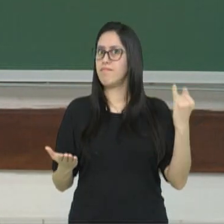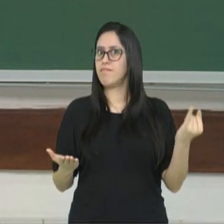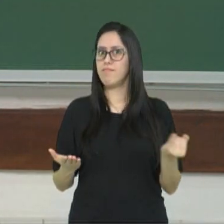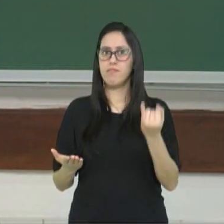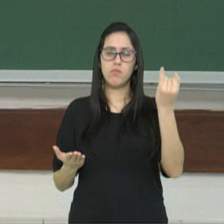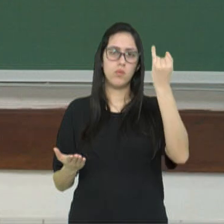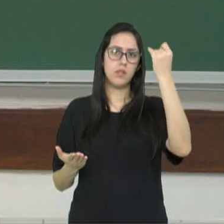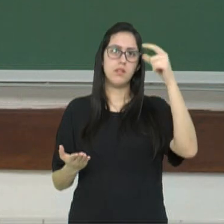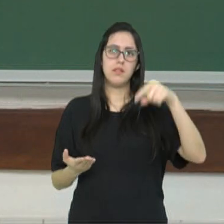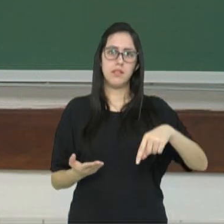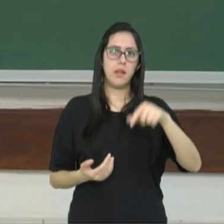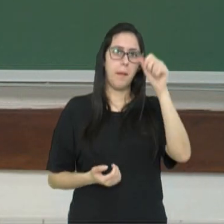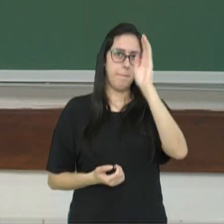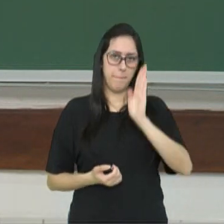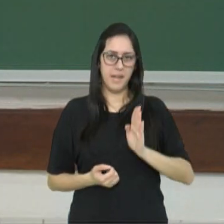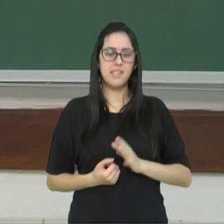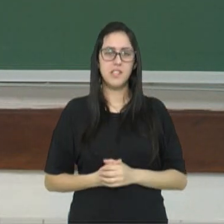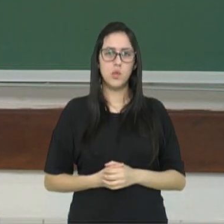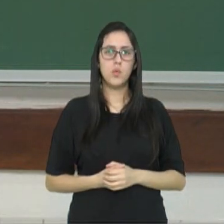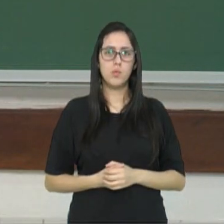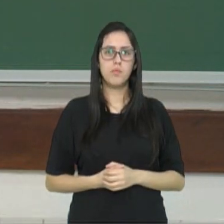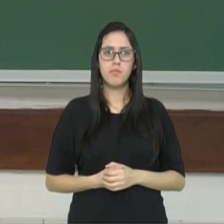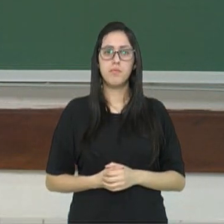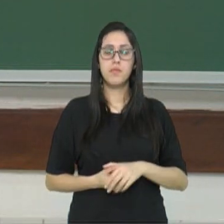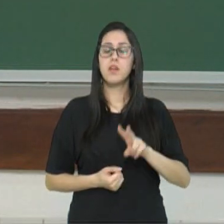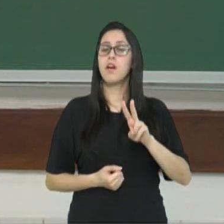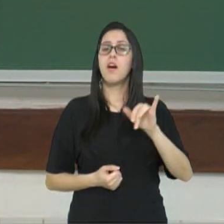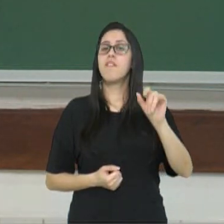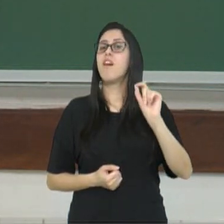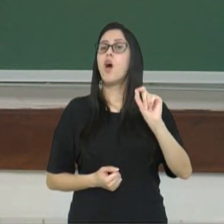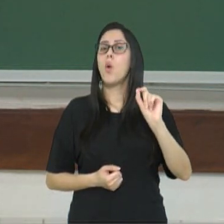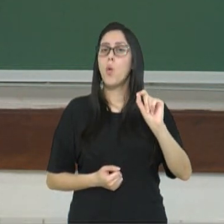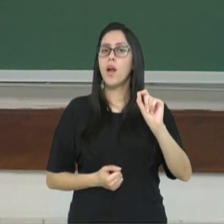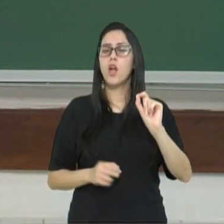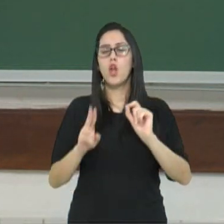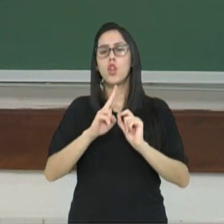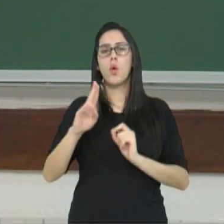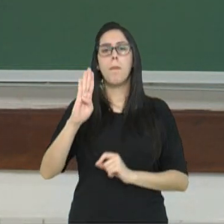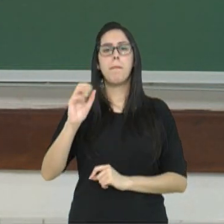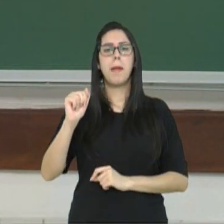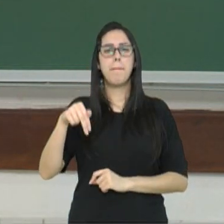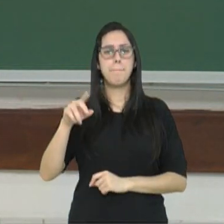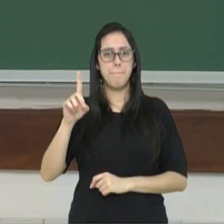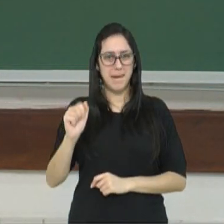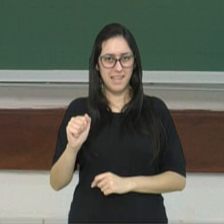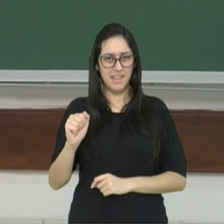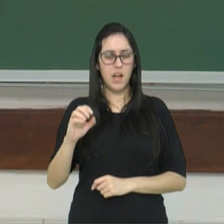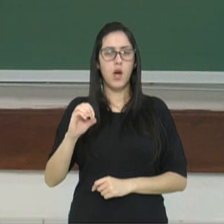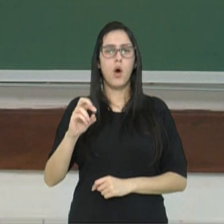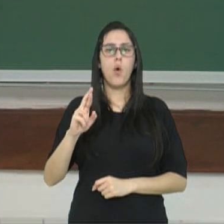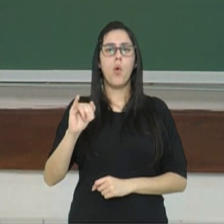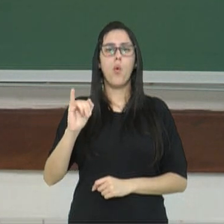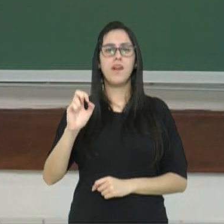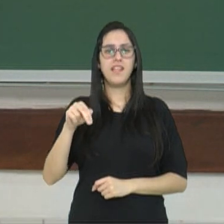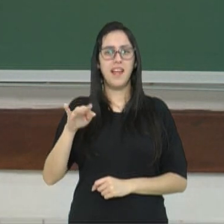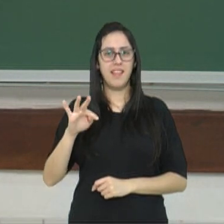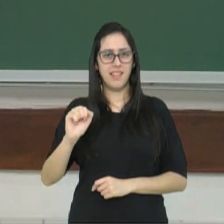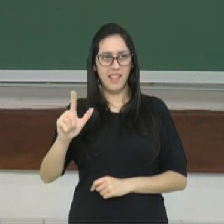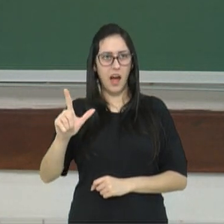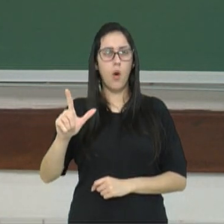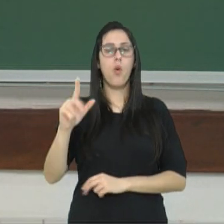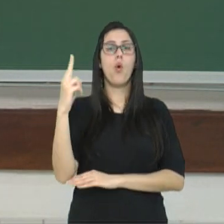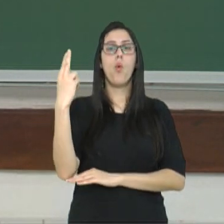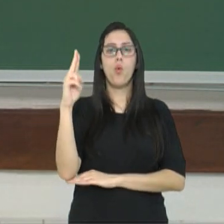brasileiro. E que vai envolver a chamada Banda Oriental do Uruguai, que já foi parte do